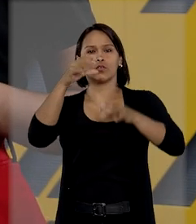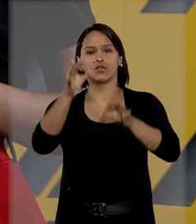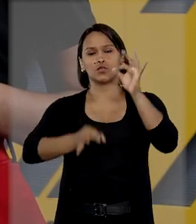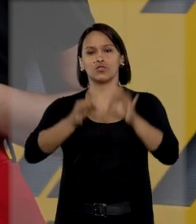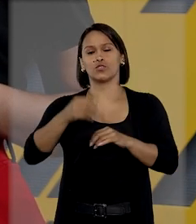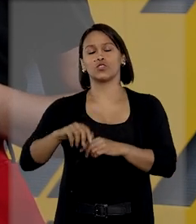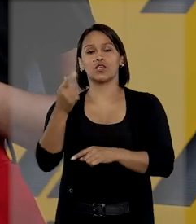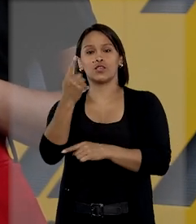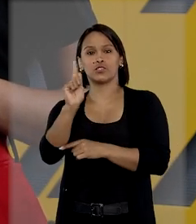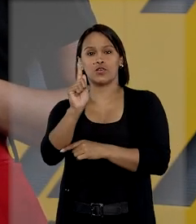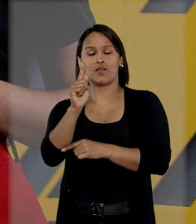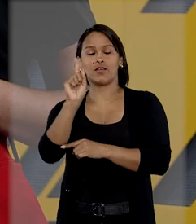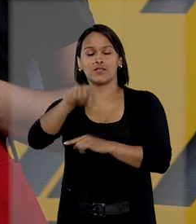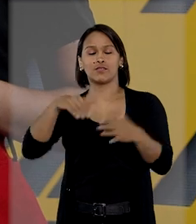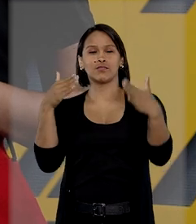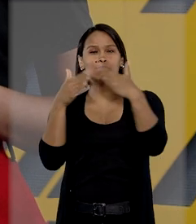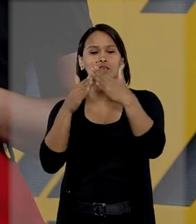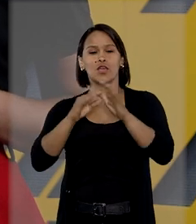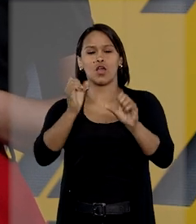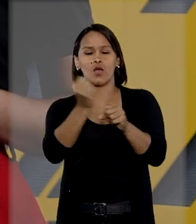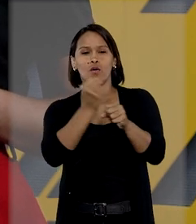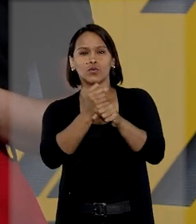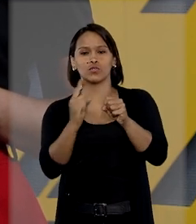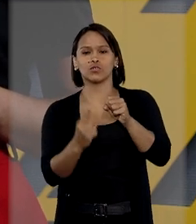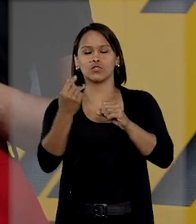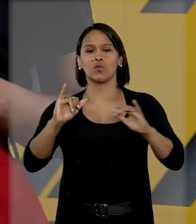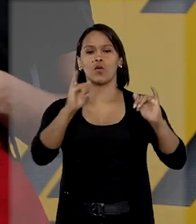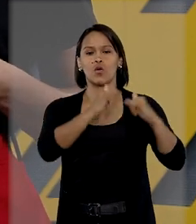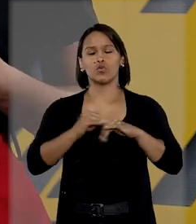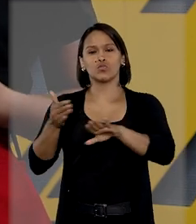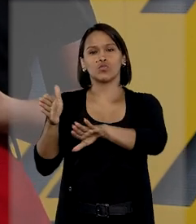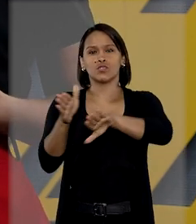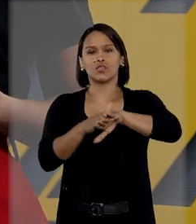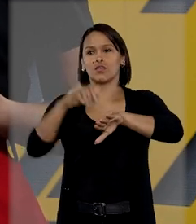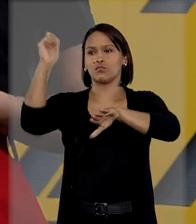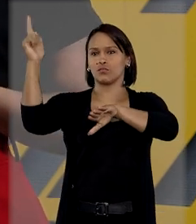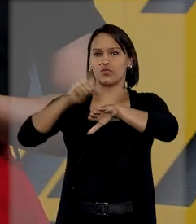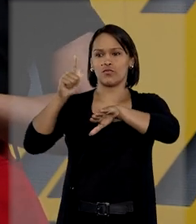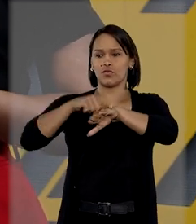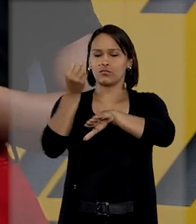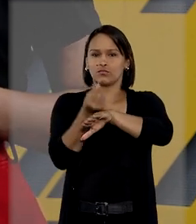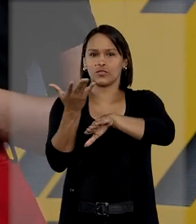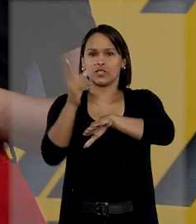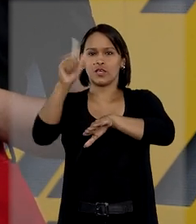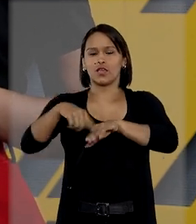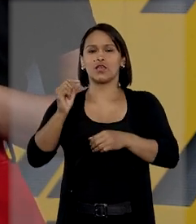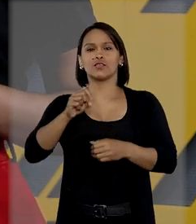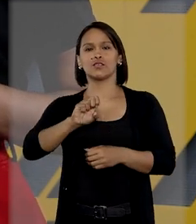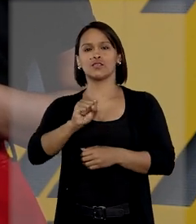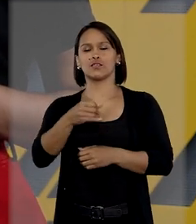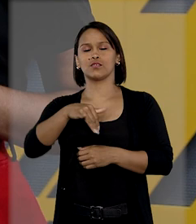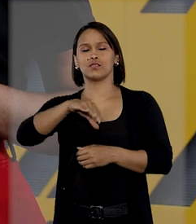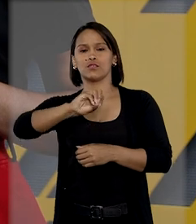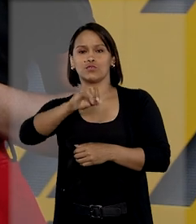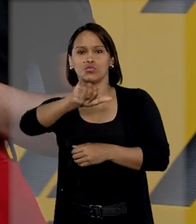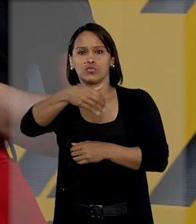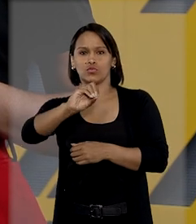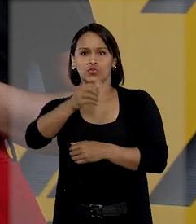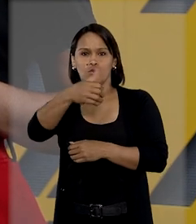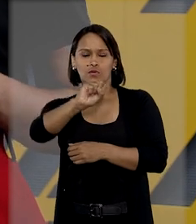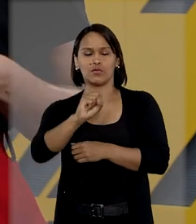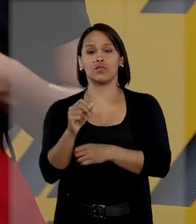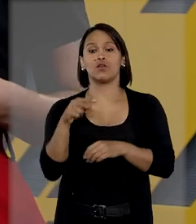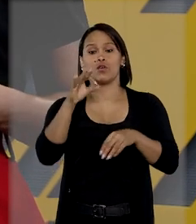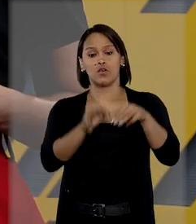do Tribunal de Justiça de Goiás que impedia a construção de uma usina de energia solar no município de São João da